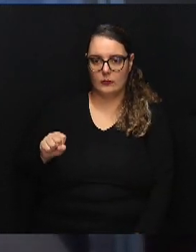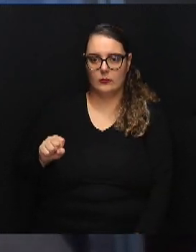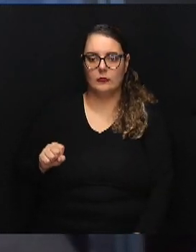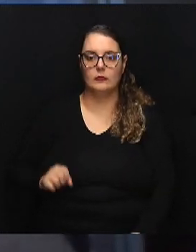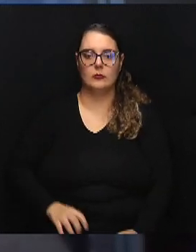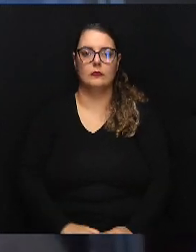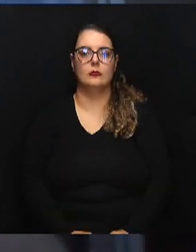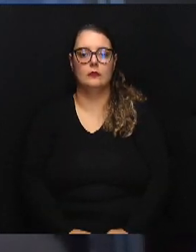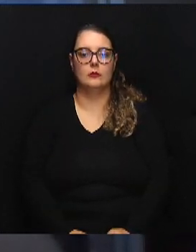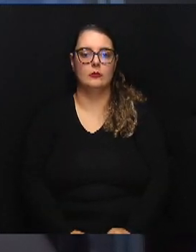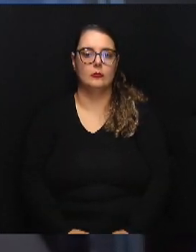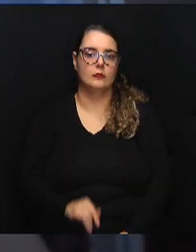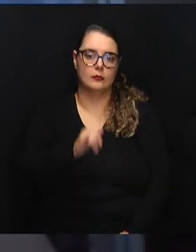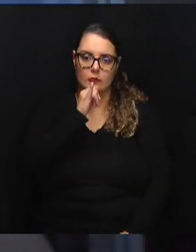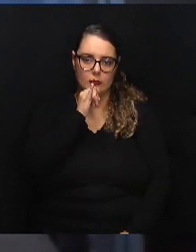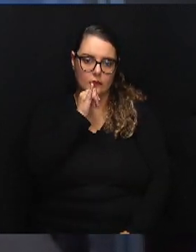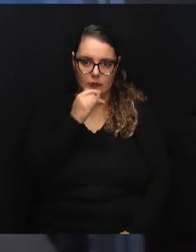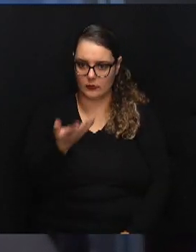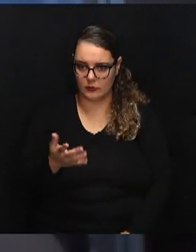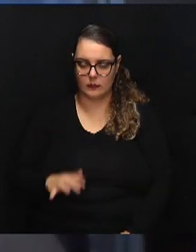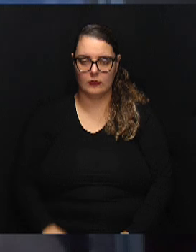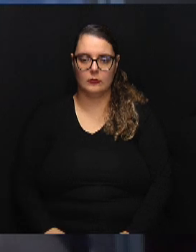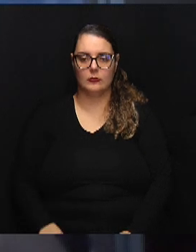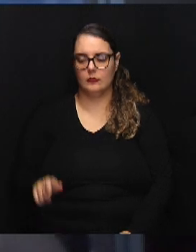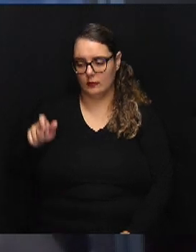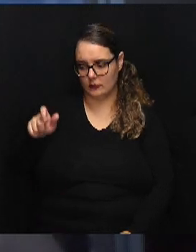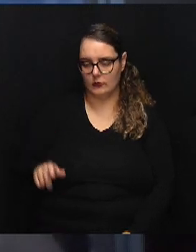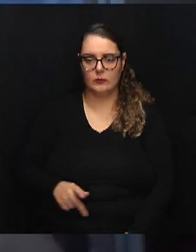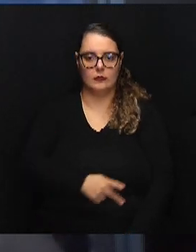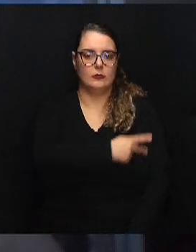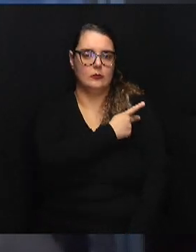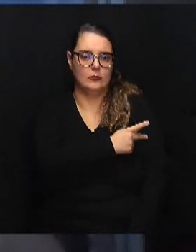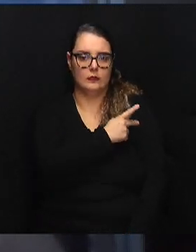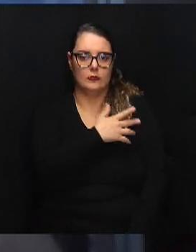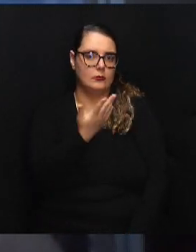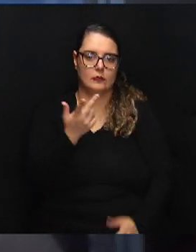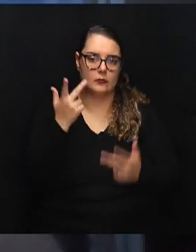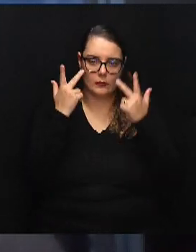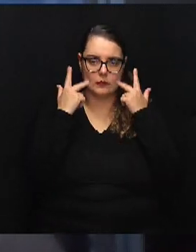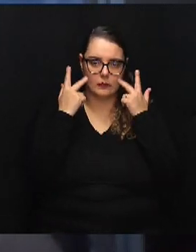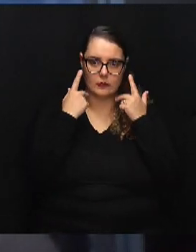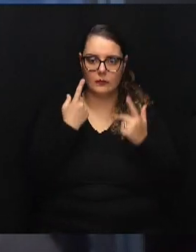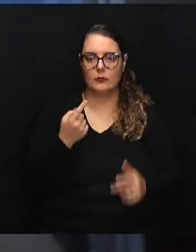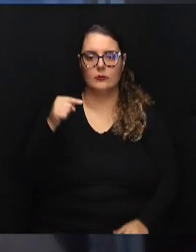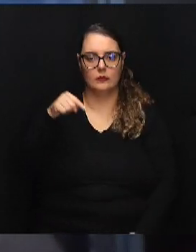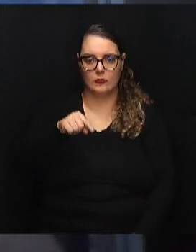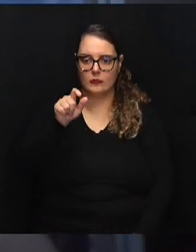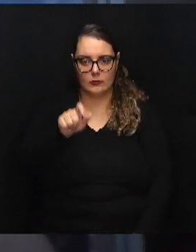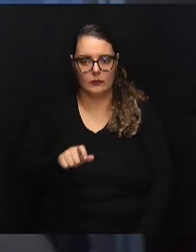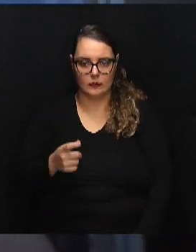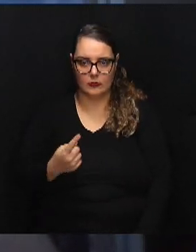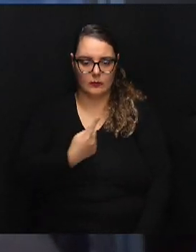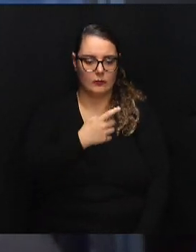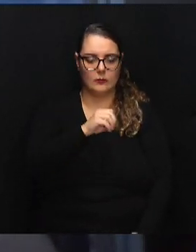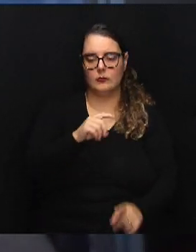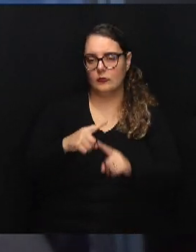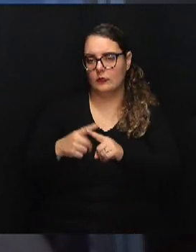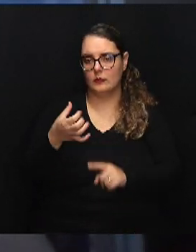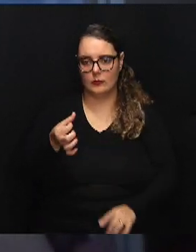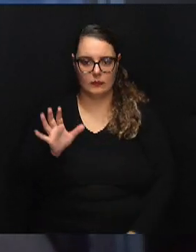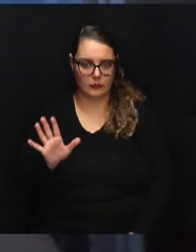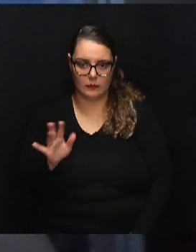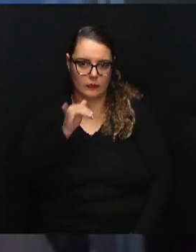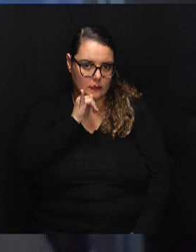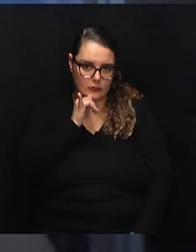exemplo, temos alguém que tem a pressão arterial de normal, desta pessoa, 10%, tá? A pressão